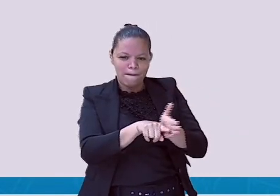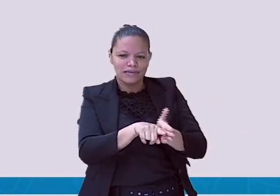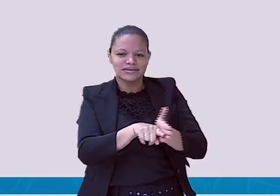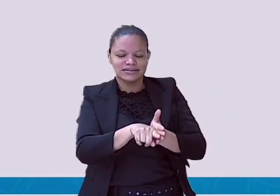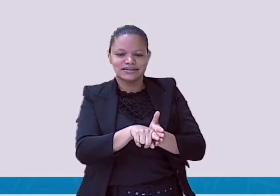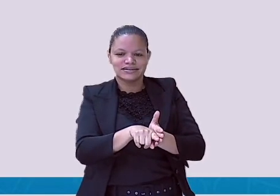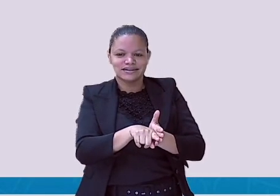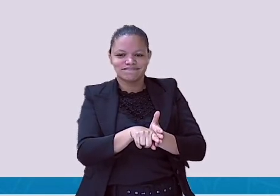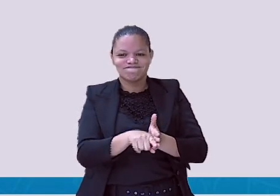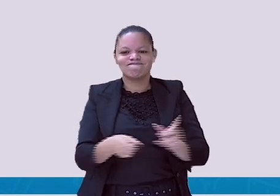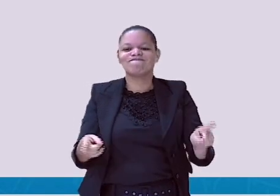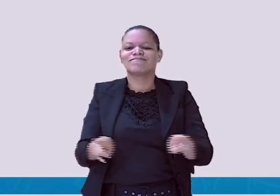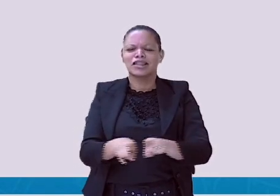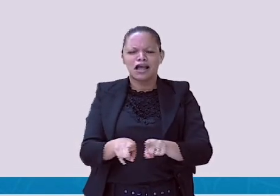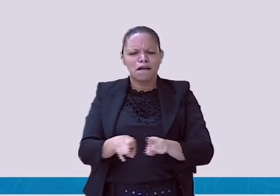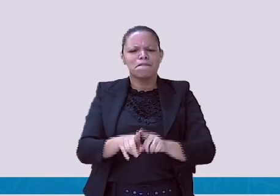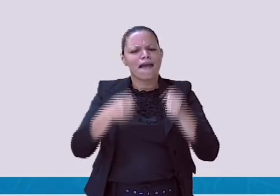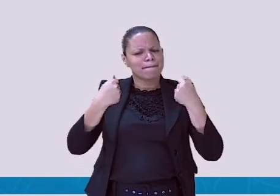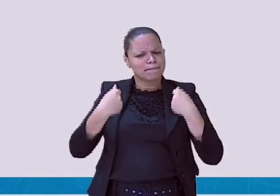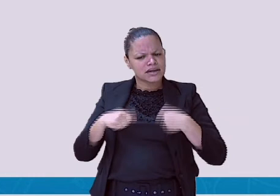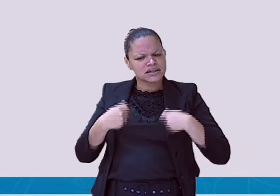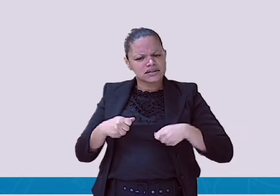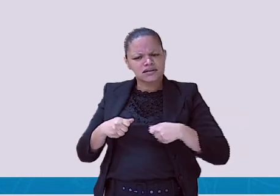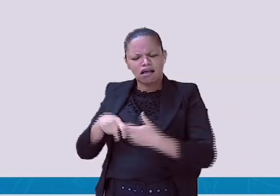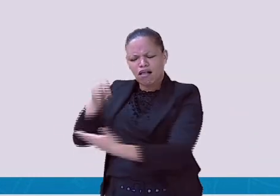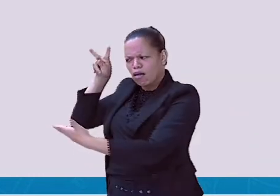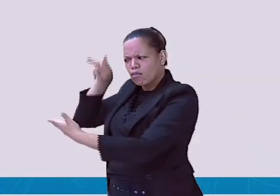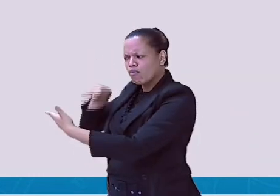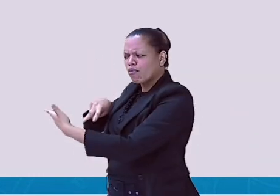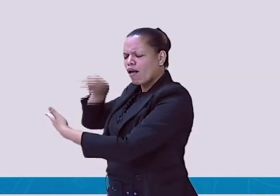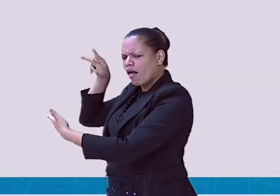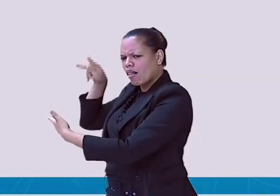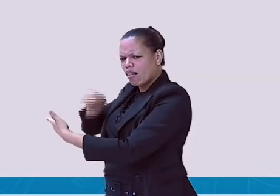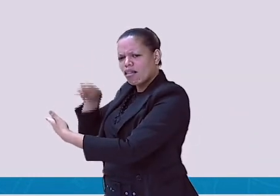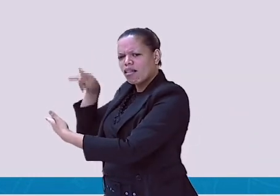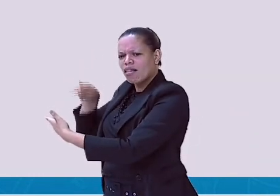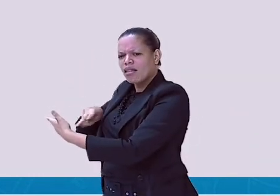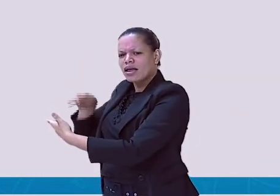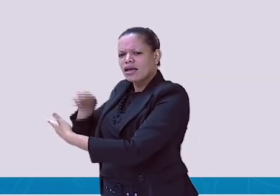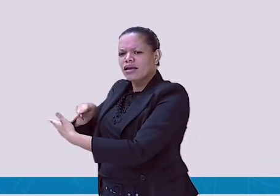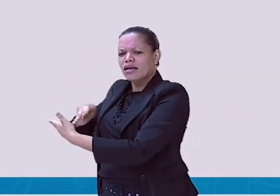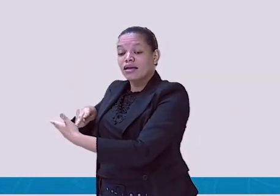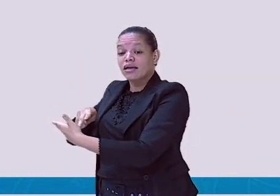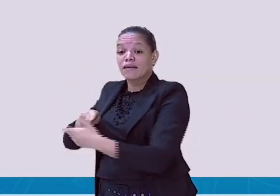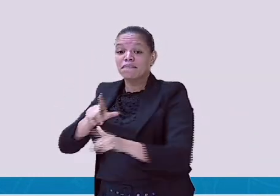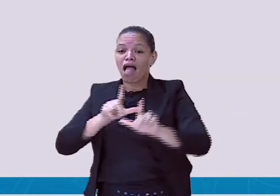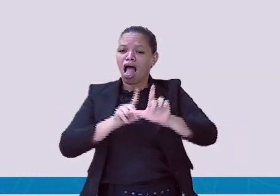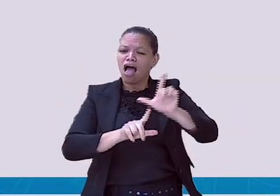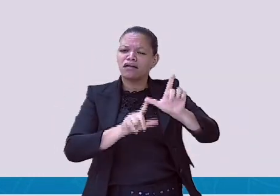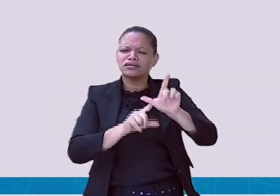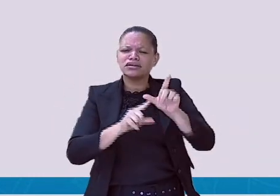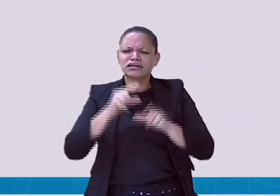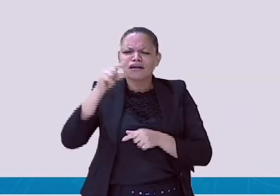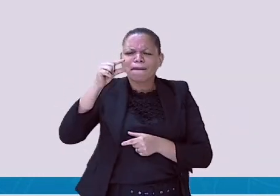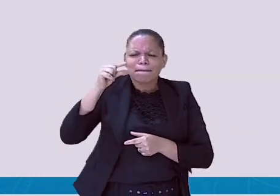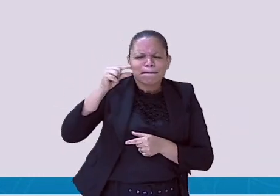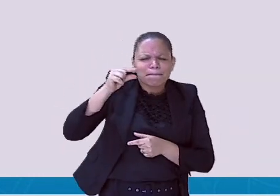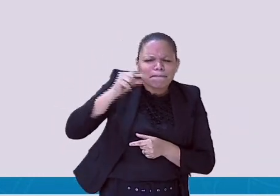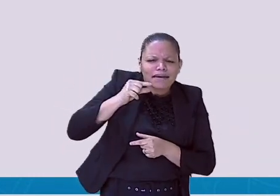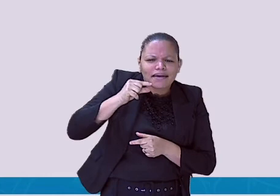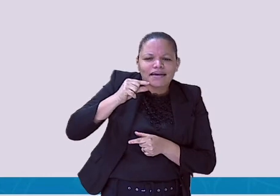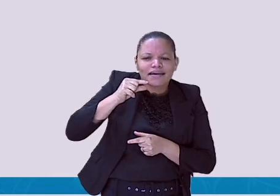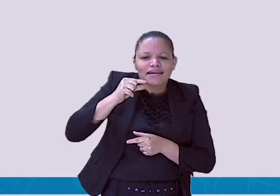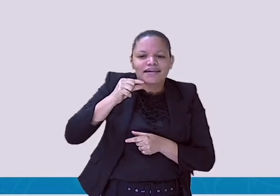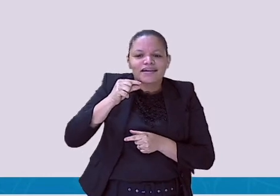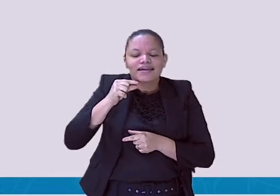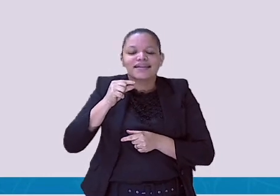letras menores, aquelas letras minúsculas que aparecem no texto, porque elas